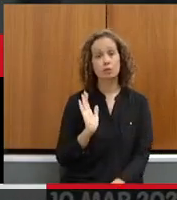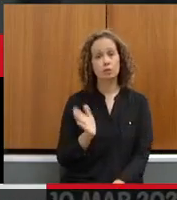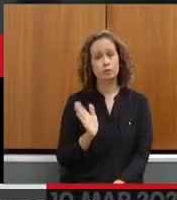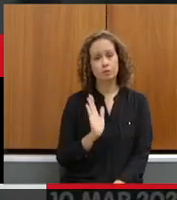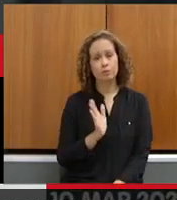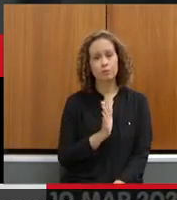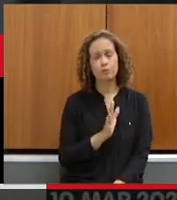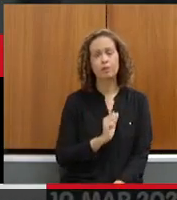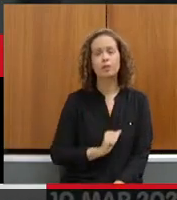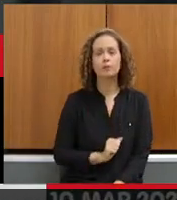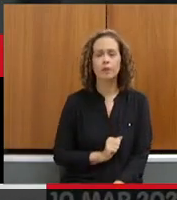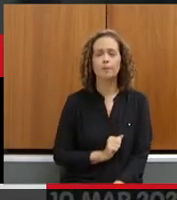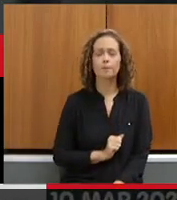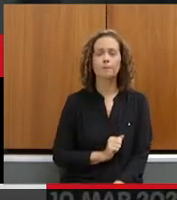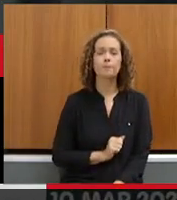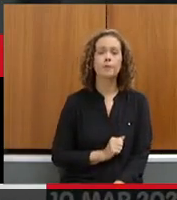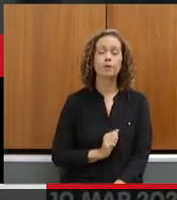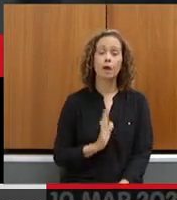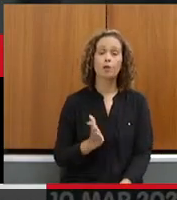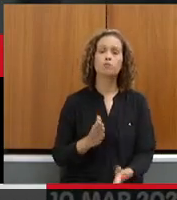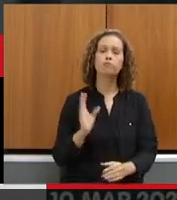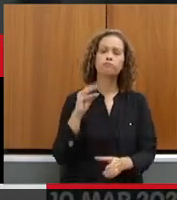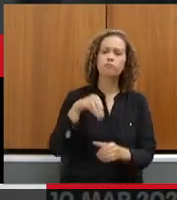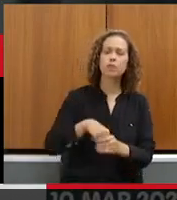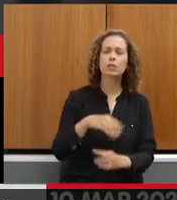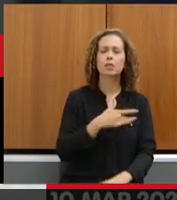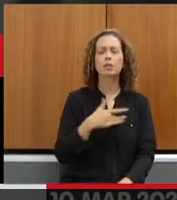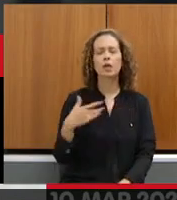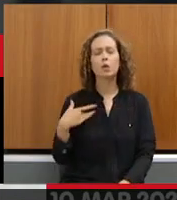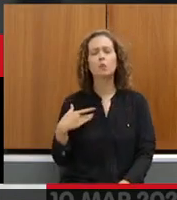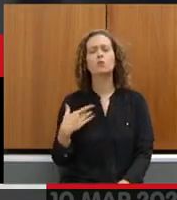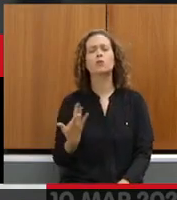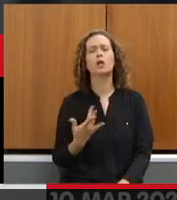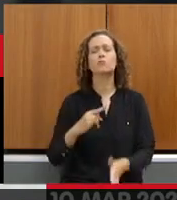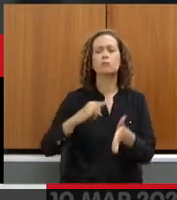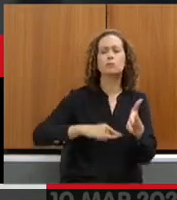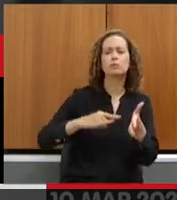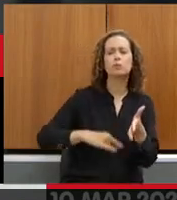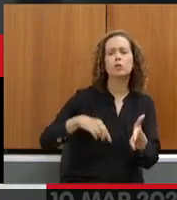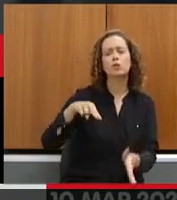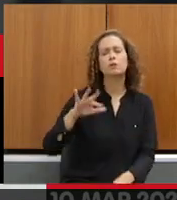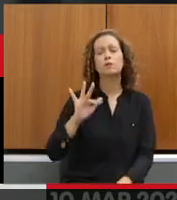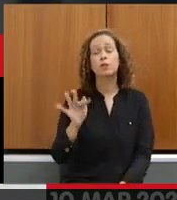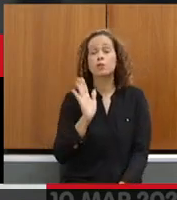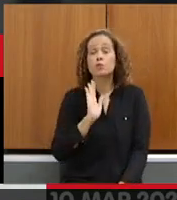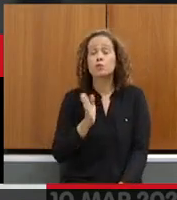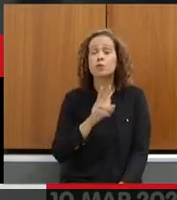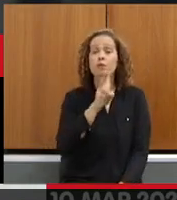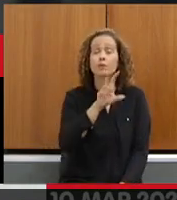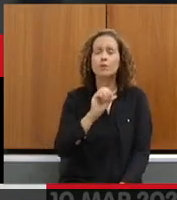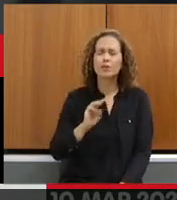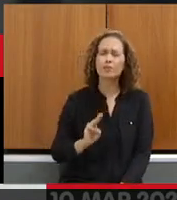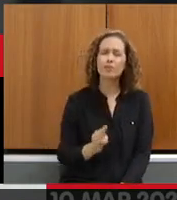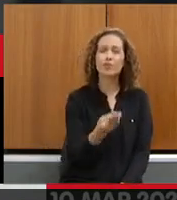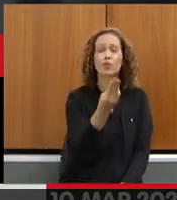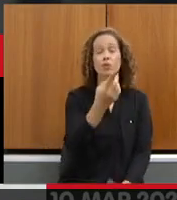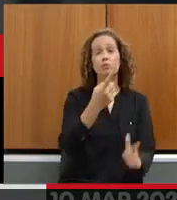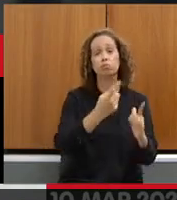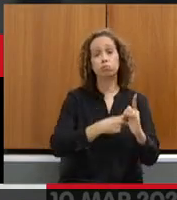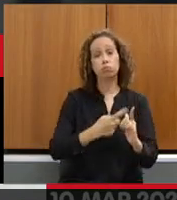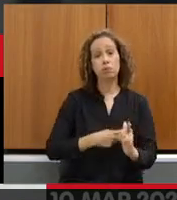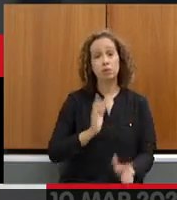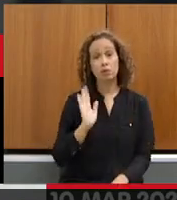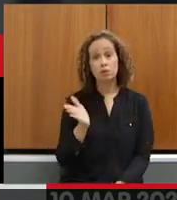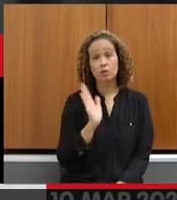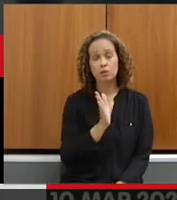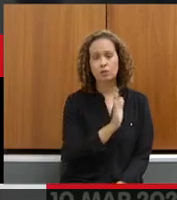ponto de vista interno na saúde só de nota fiscal nós temos e tenta milhões de dizer isso significava que